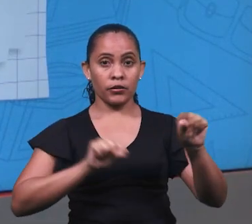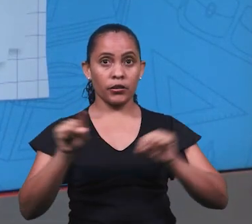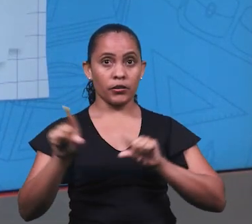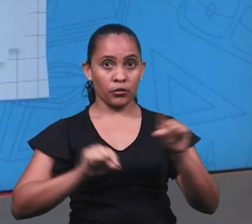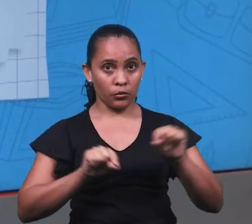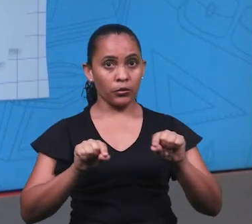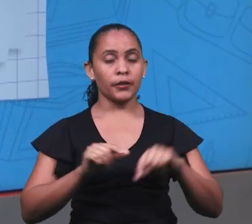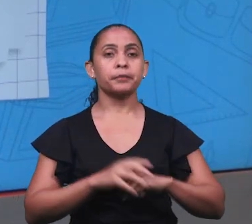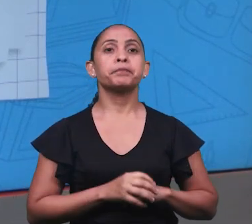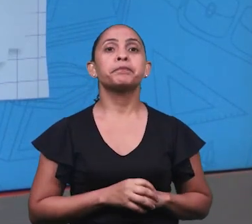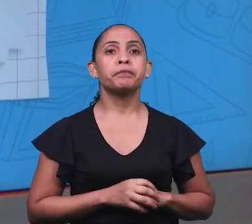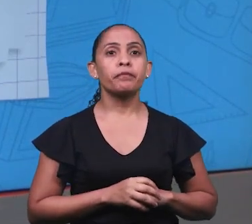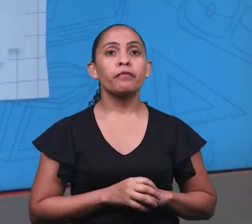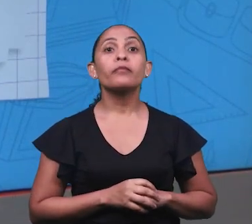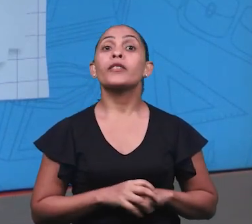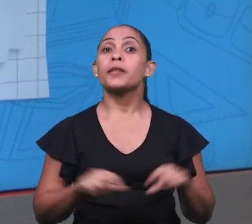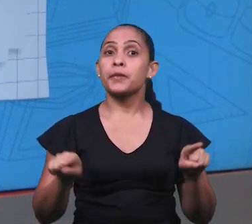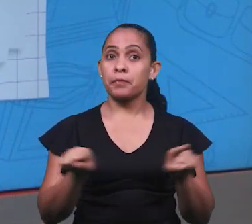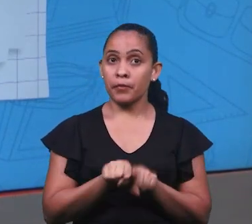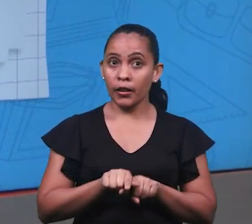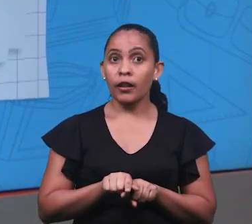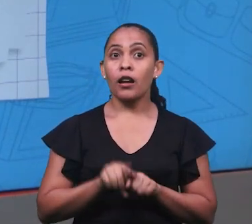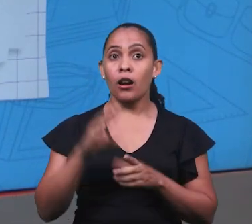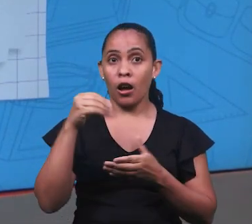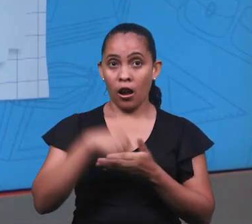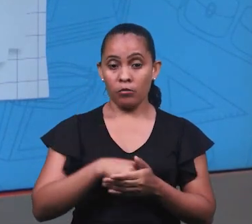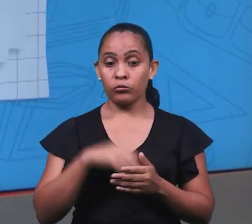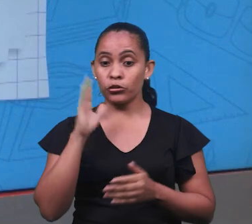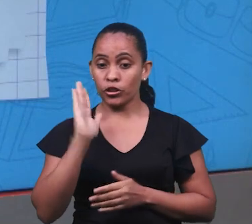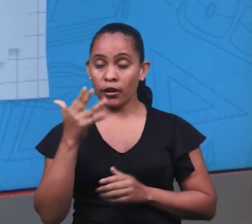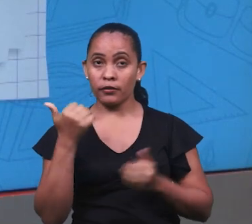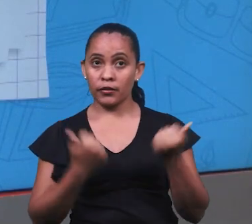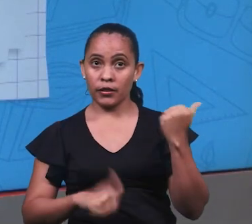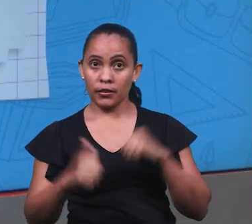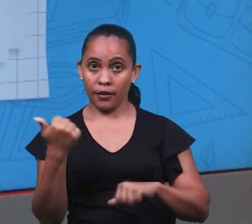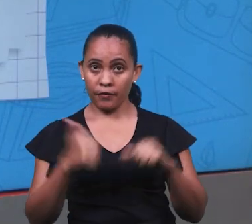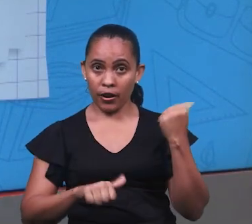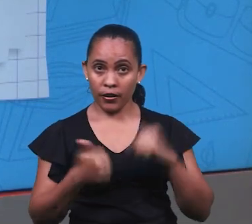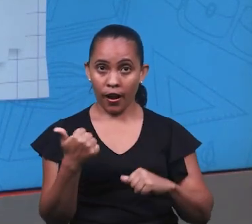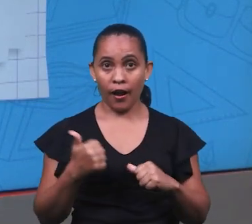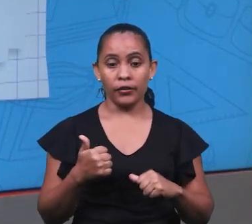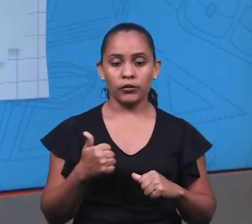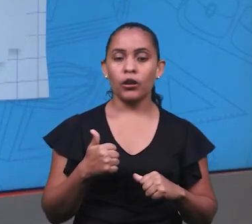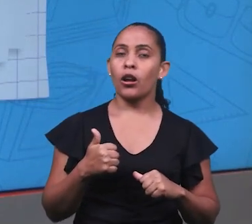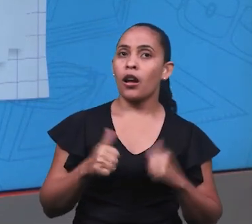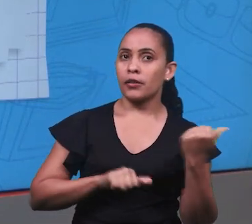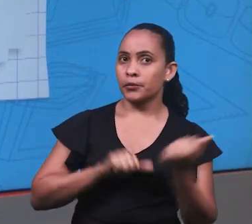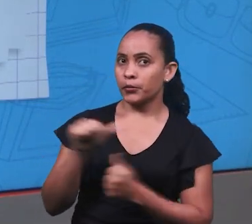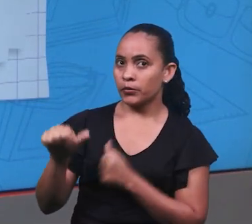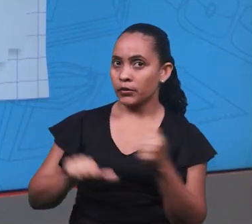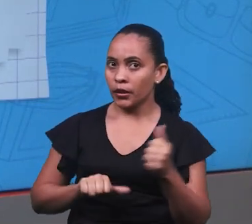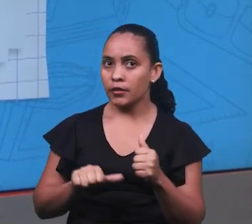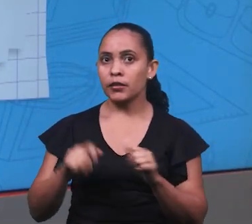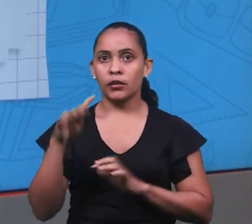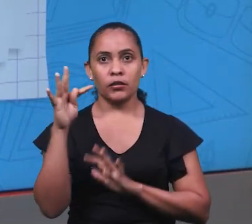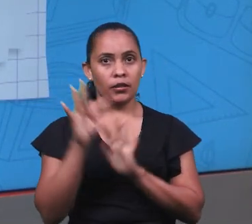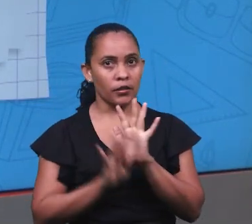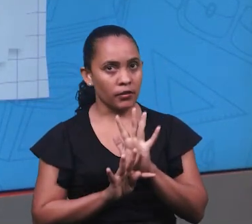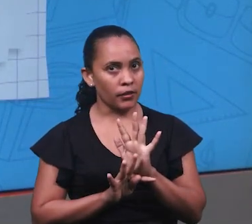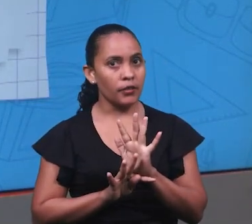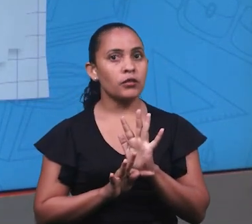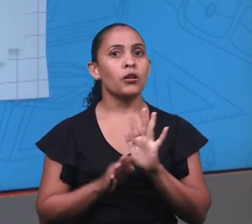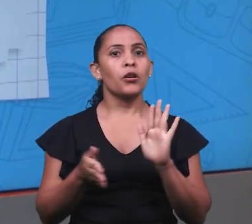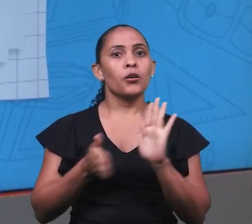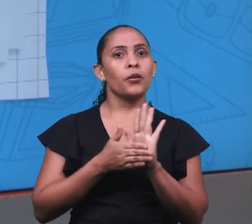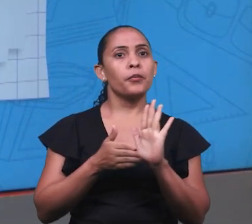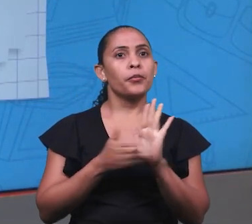enquanto repertório. A competência 1 também já está sendo avaliada sobre os desvios ou não desse texto. E o